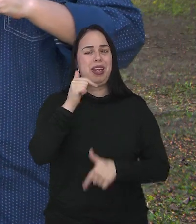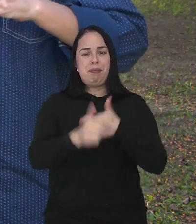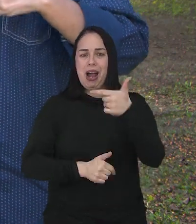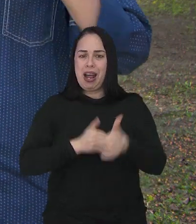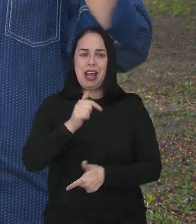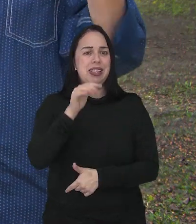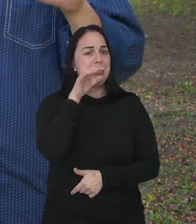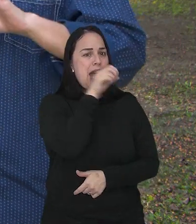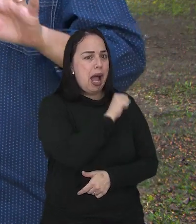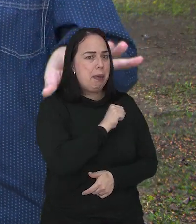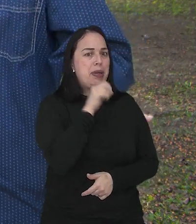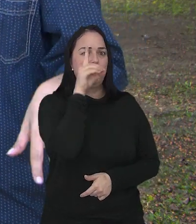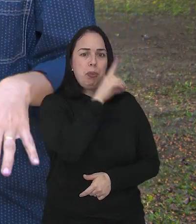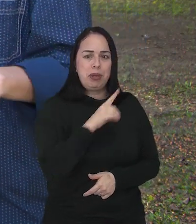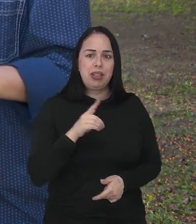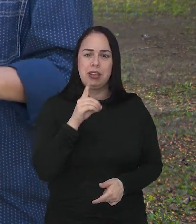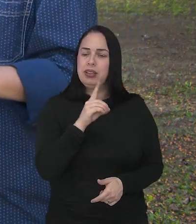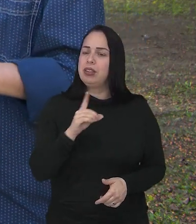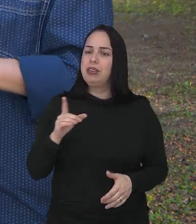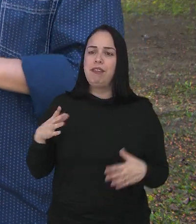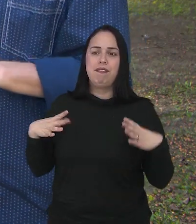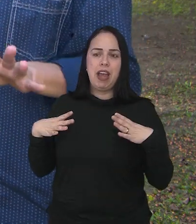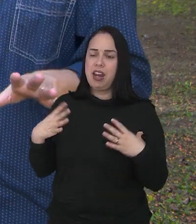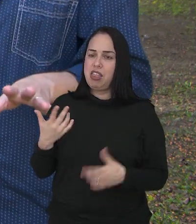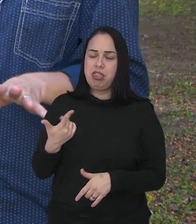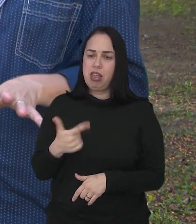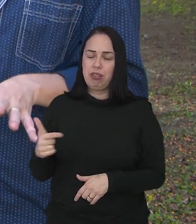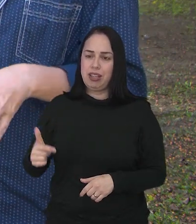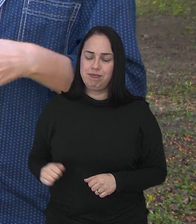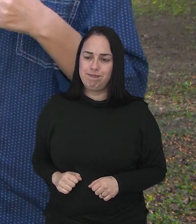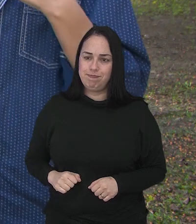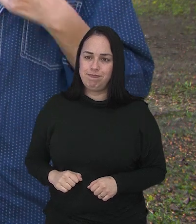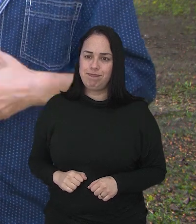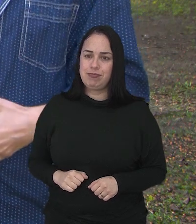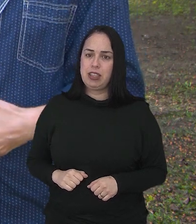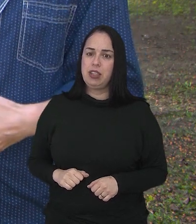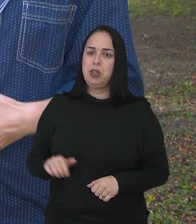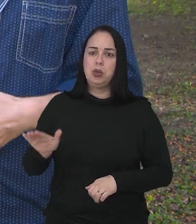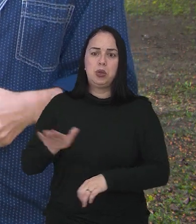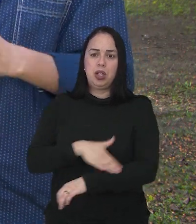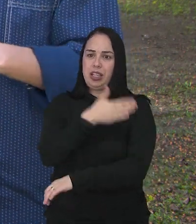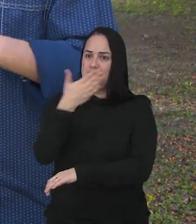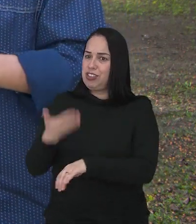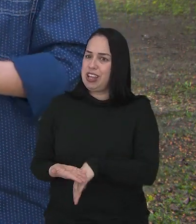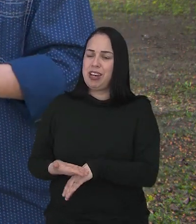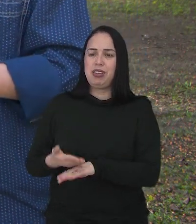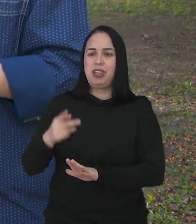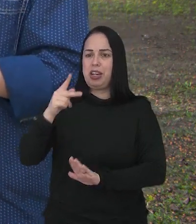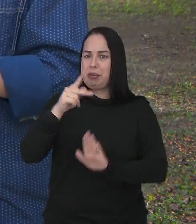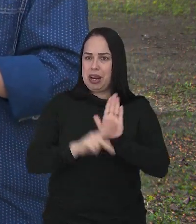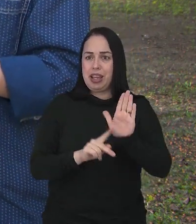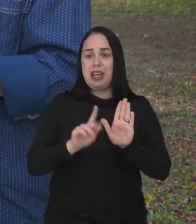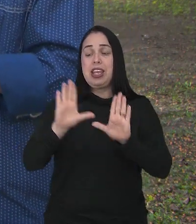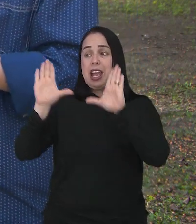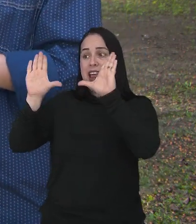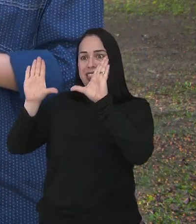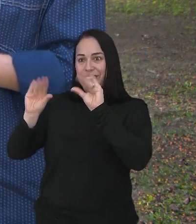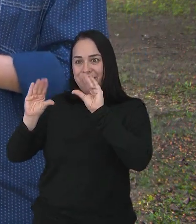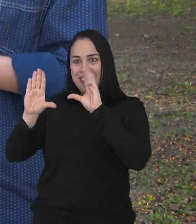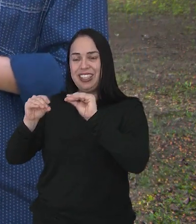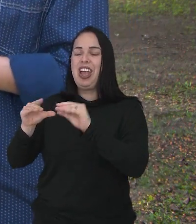de semana, né? Eu não A hora tenho que tá todo mundo folga. descansando, você não tem folga. Não tenho folga, eu passo o dia inteiro escrevendo projeto e à noite eu vou cantar,